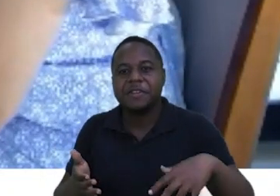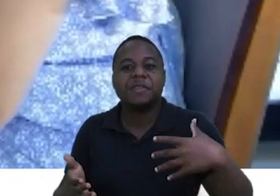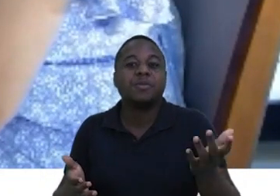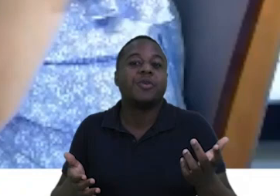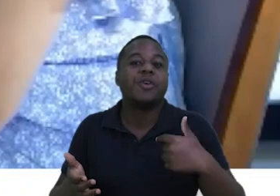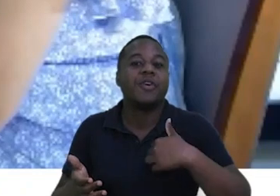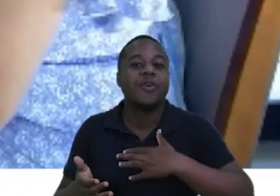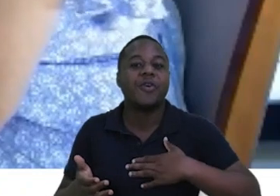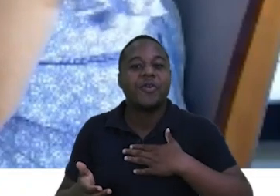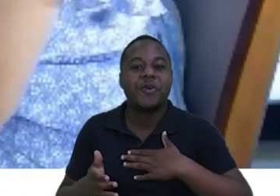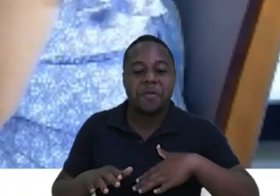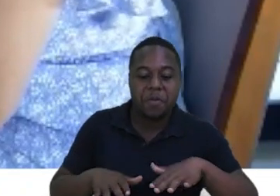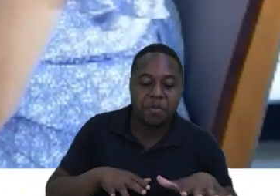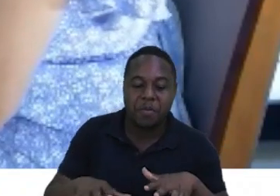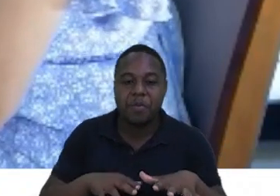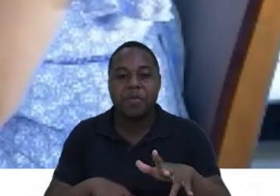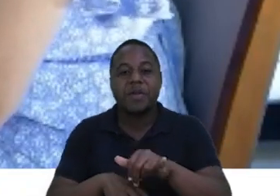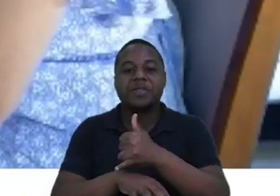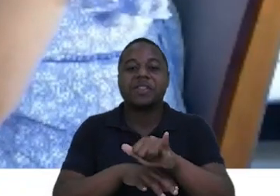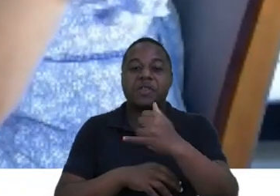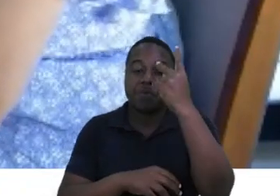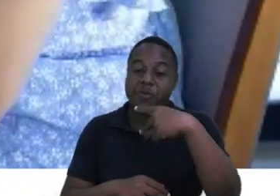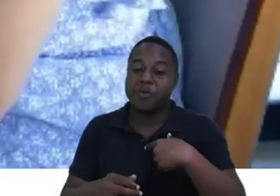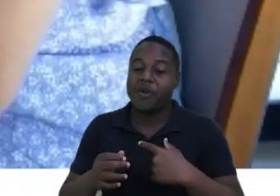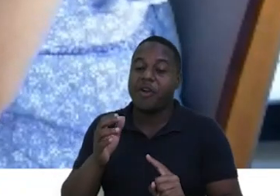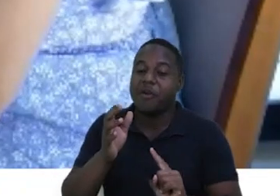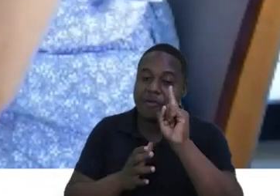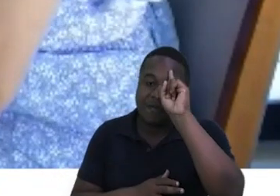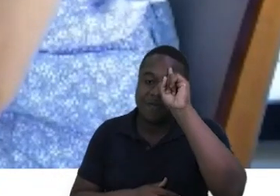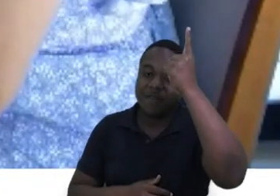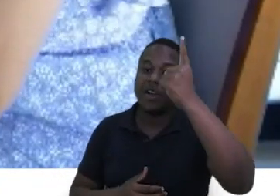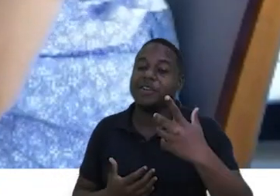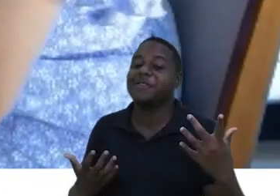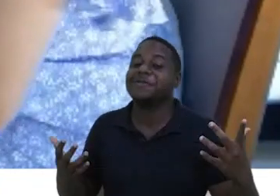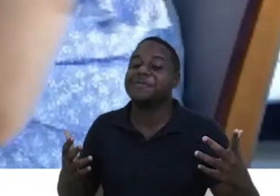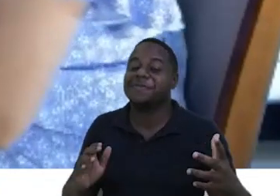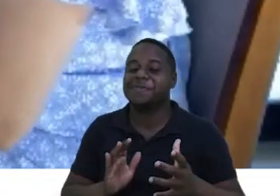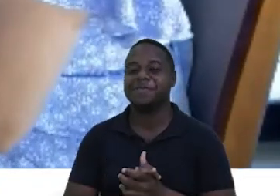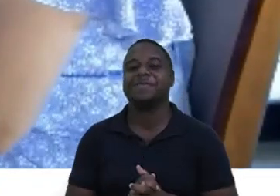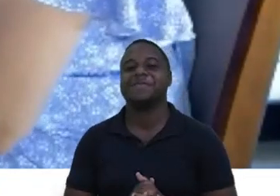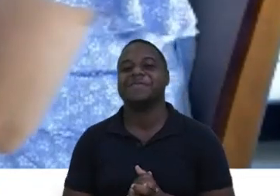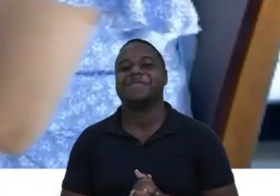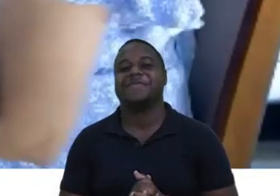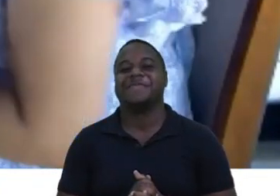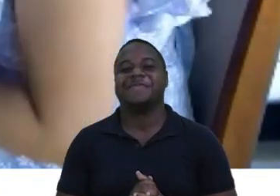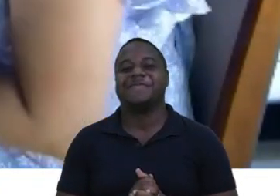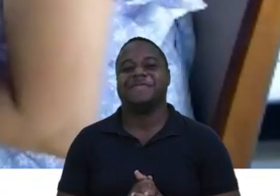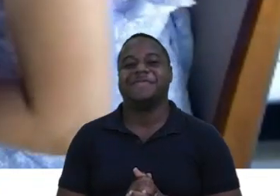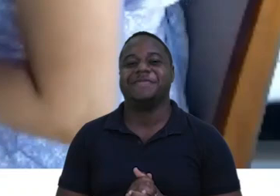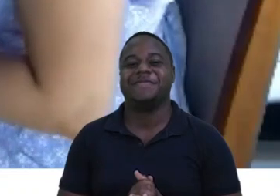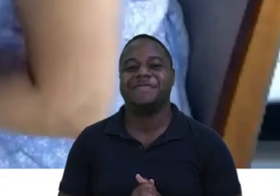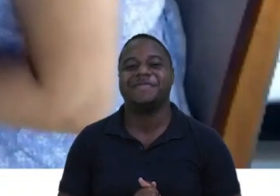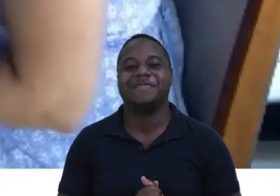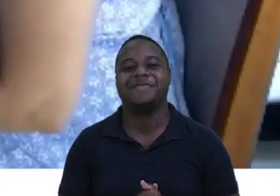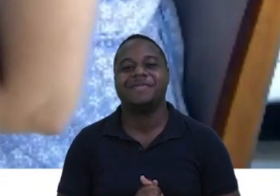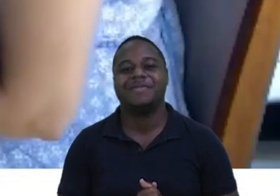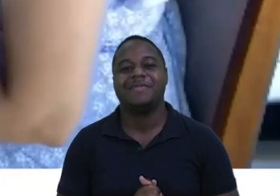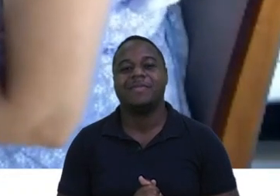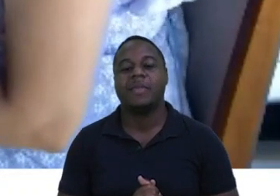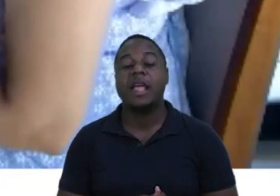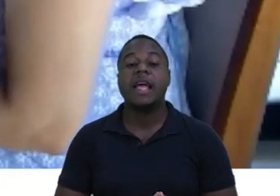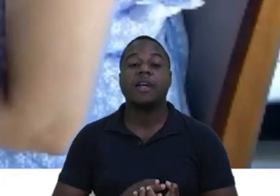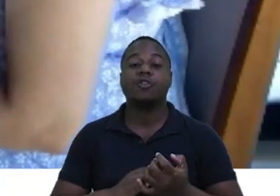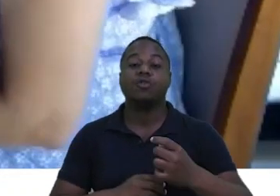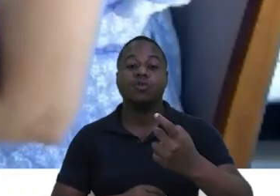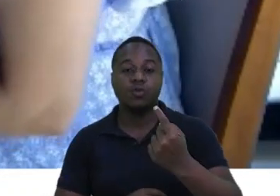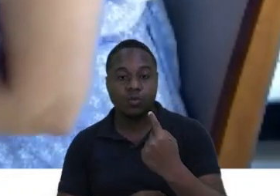algum ritmo em cima nessa dança deles aí. Quem sabe? Quem sabe? Vem novidades por aí. Então, a gente falando muito de dança, né?